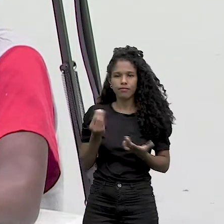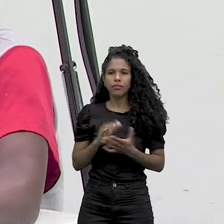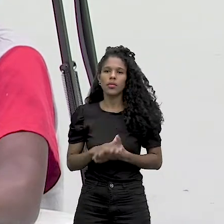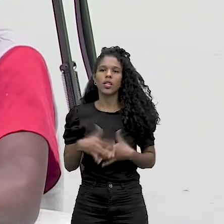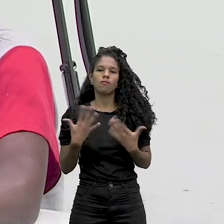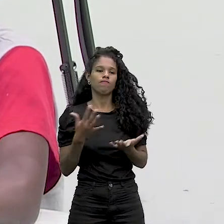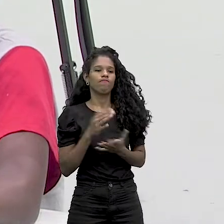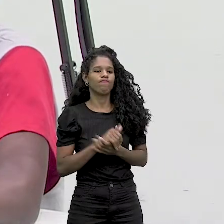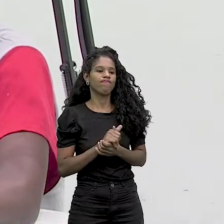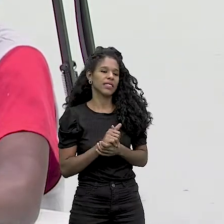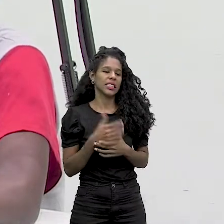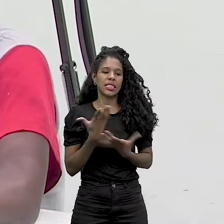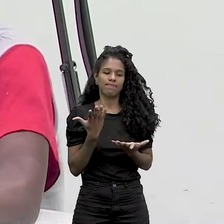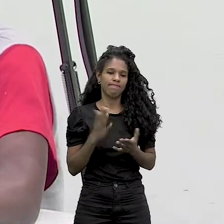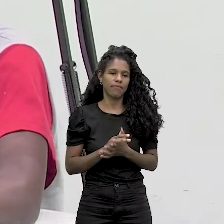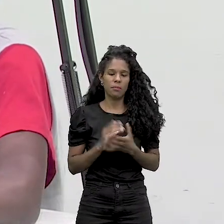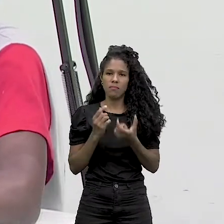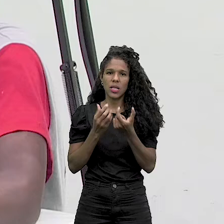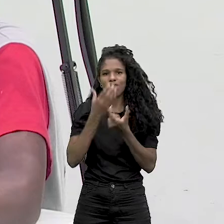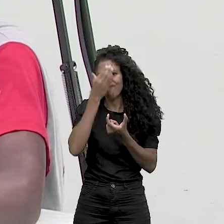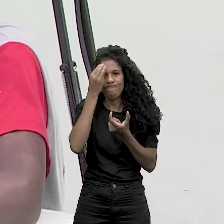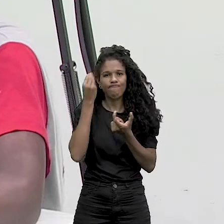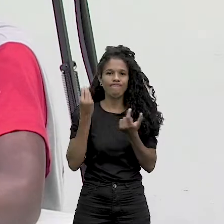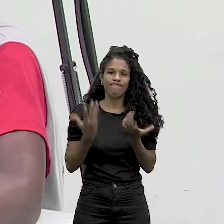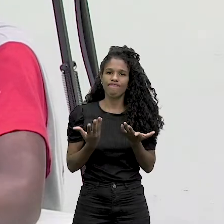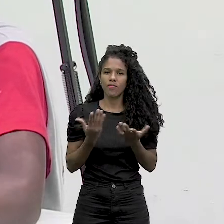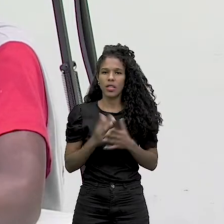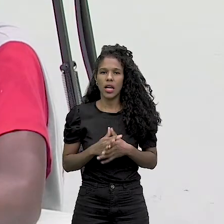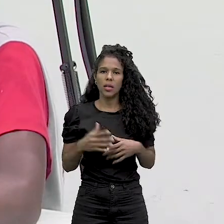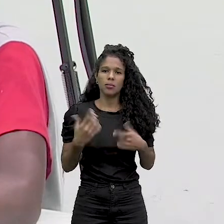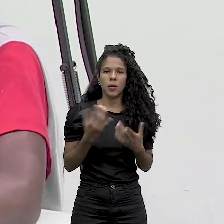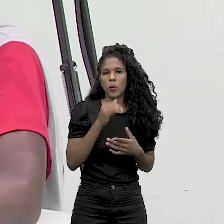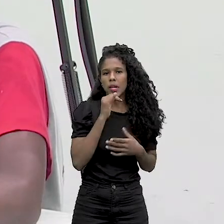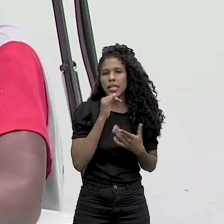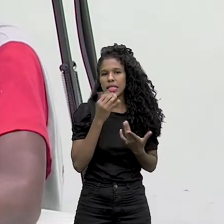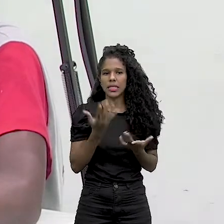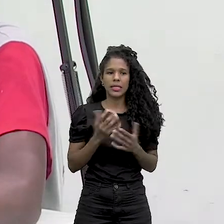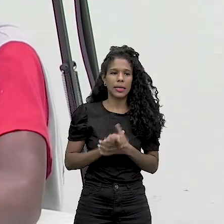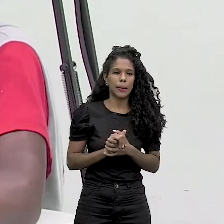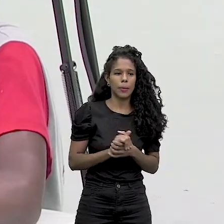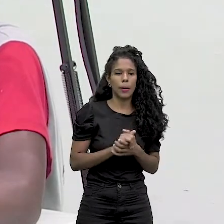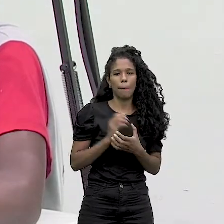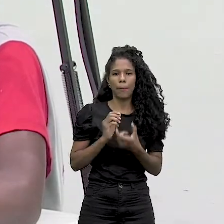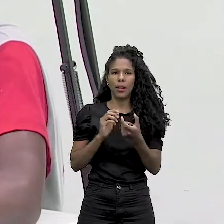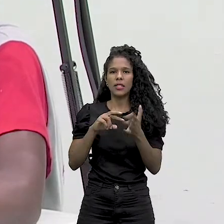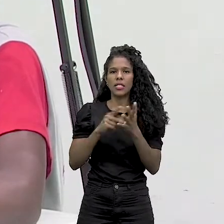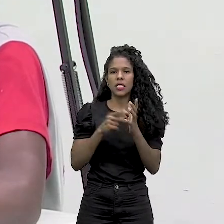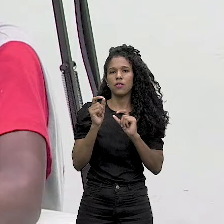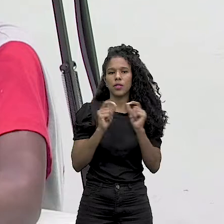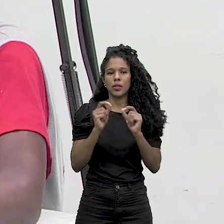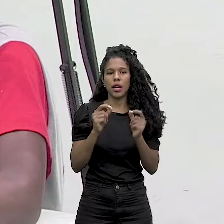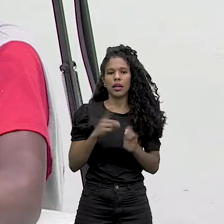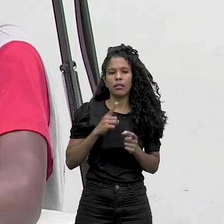seria uma outra palavra que eu quero, que você não pode... que tem os dois lados e começa a dar até briga, porque quando a gente fala da usura da